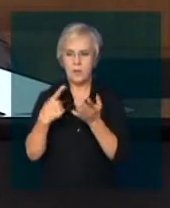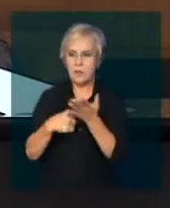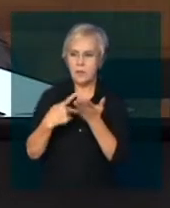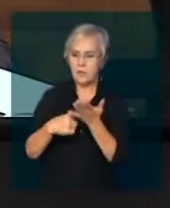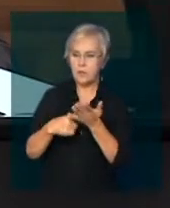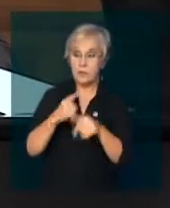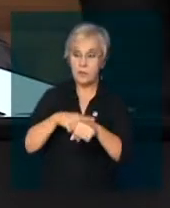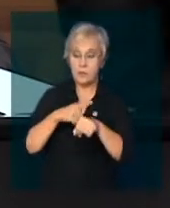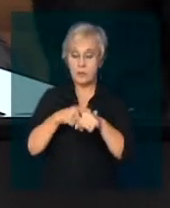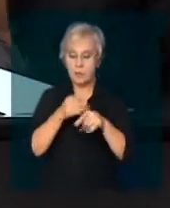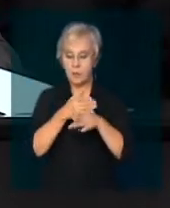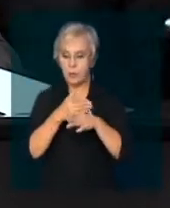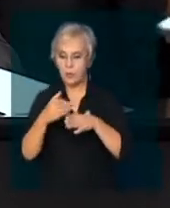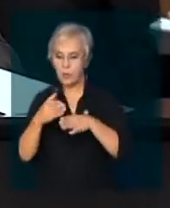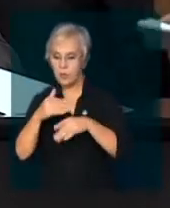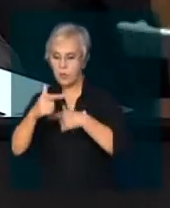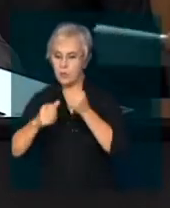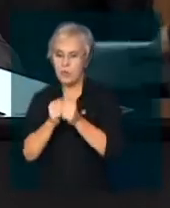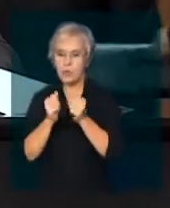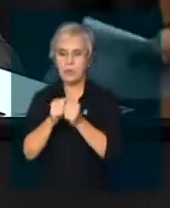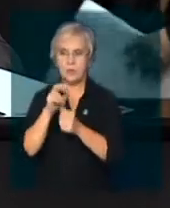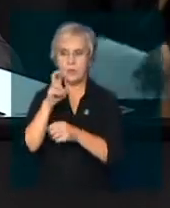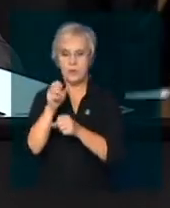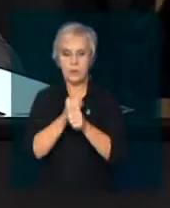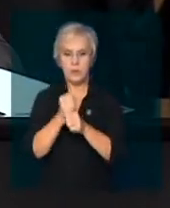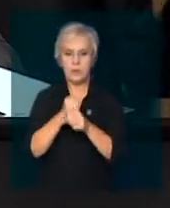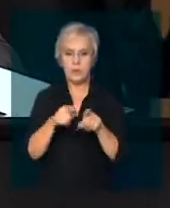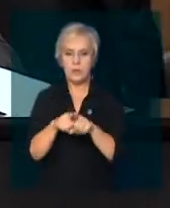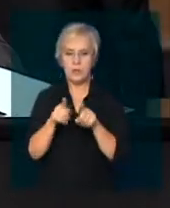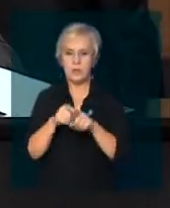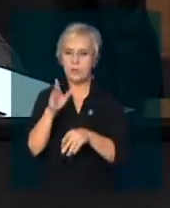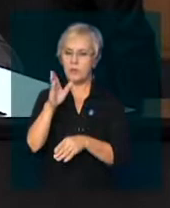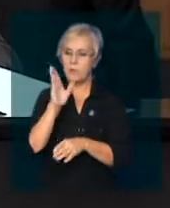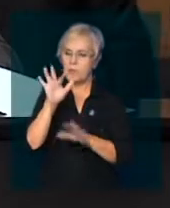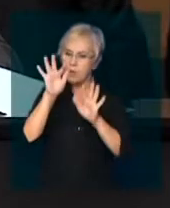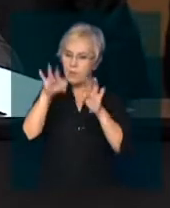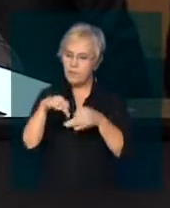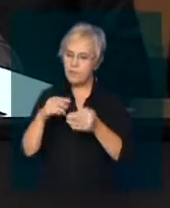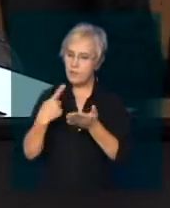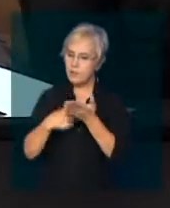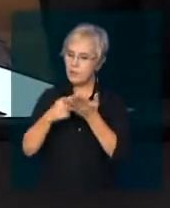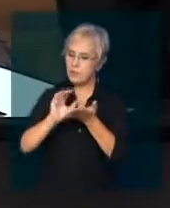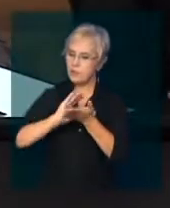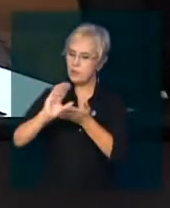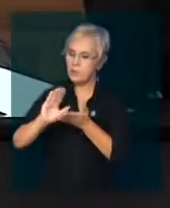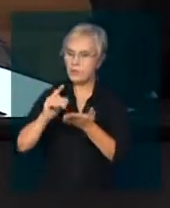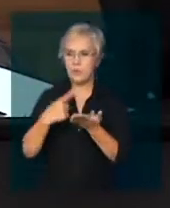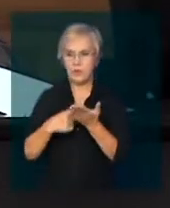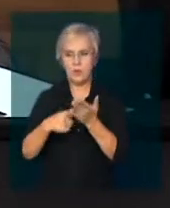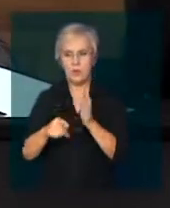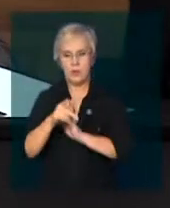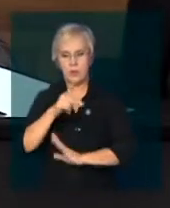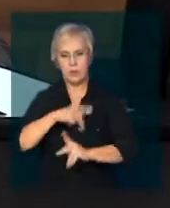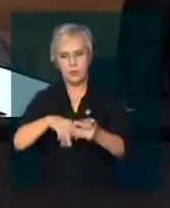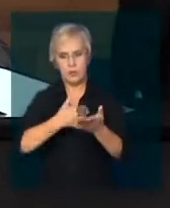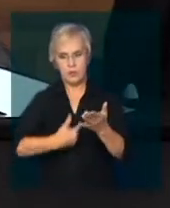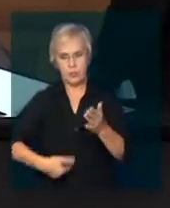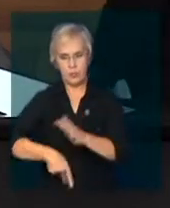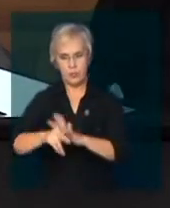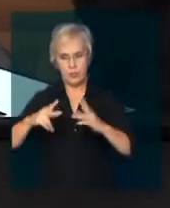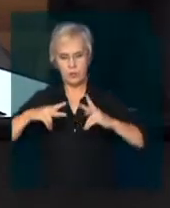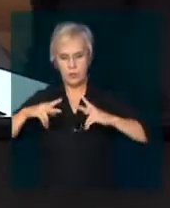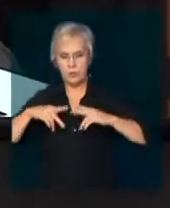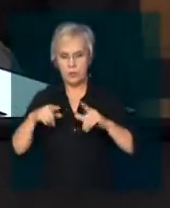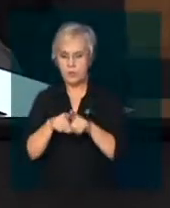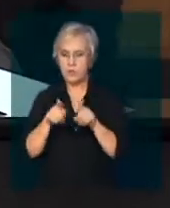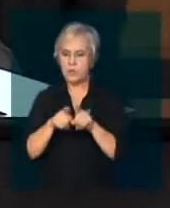5 anos, financiamento misto de campanha, público e privado, e a definição de novas regras para os programas eleitorais